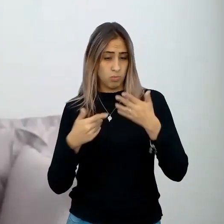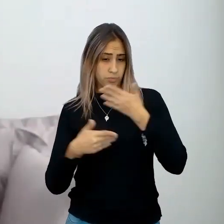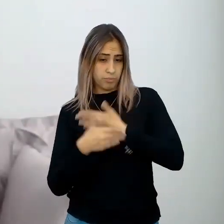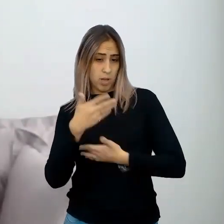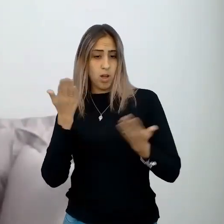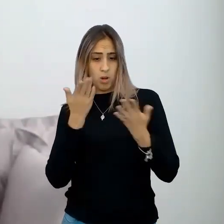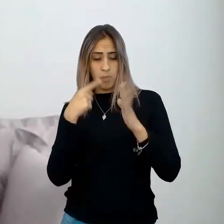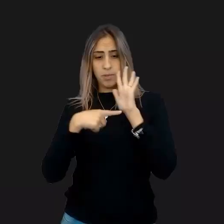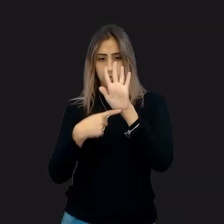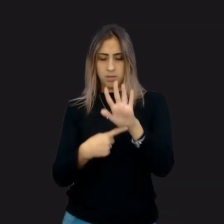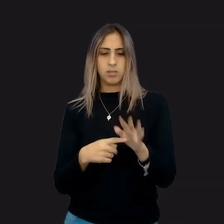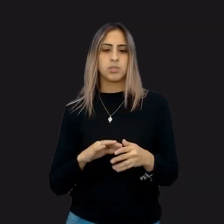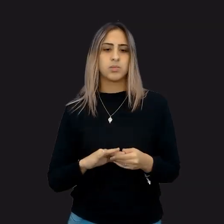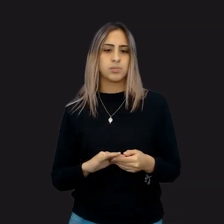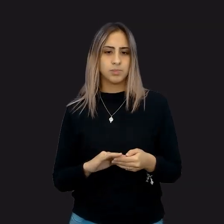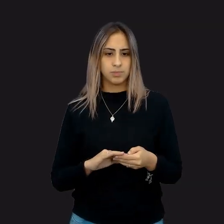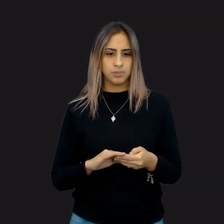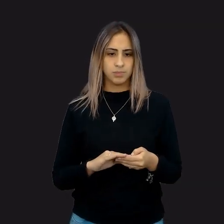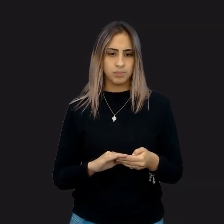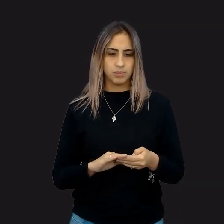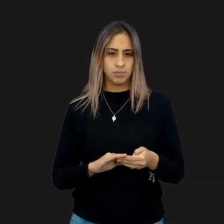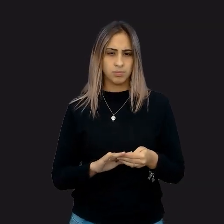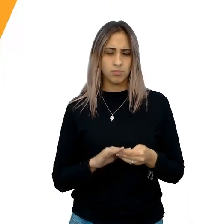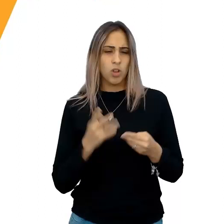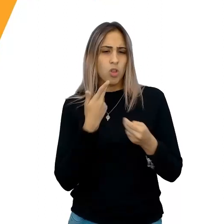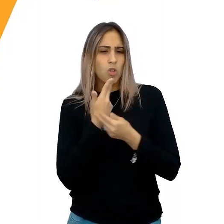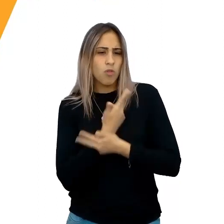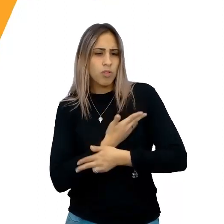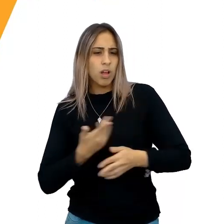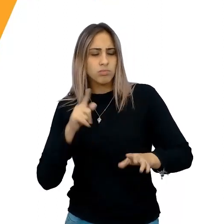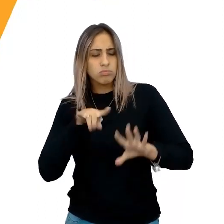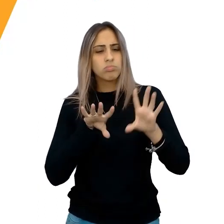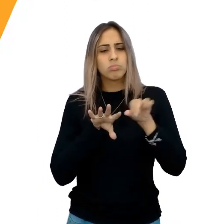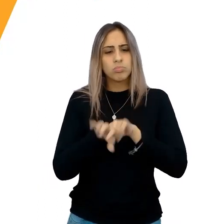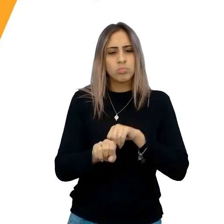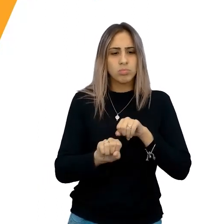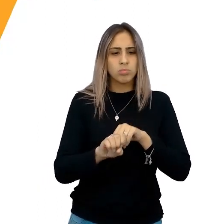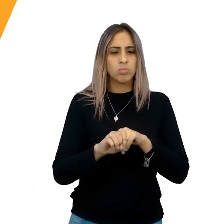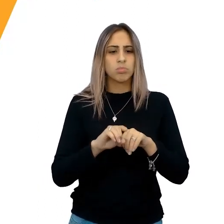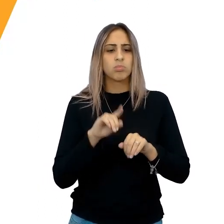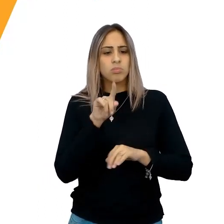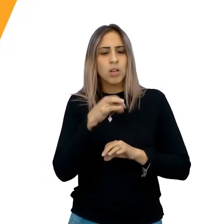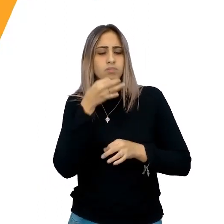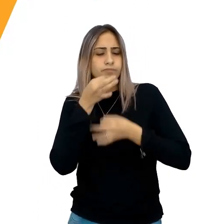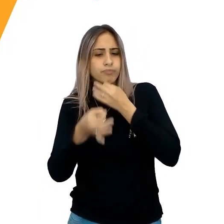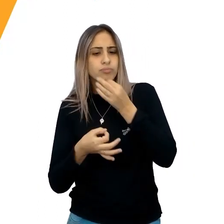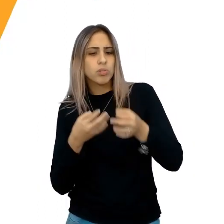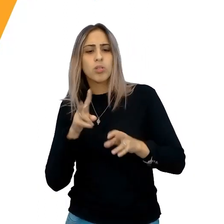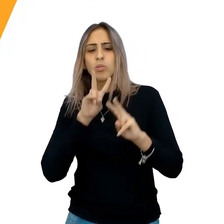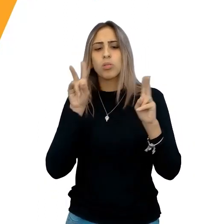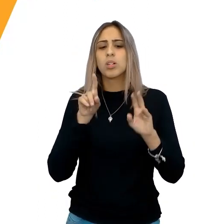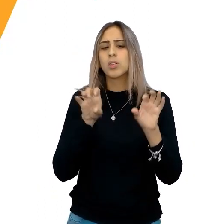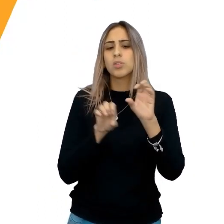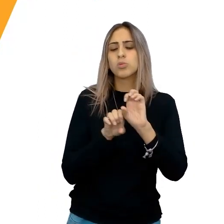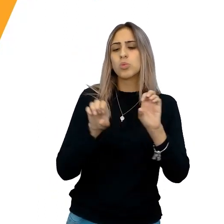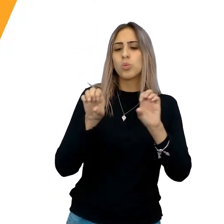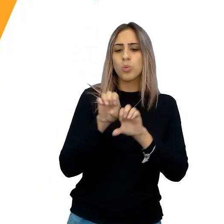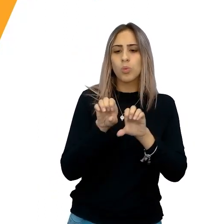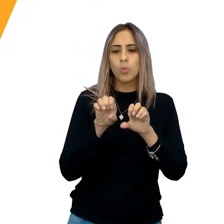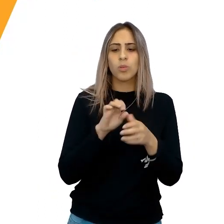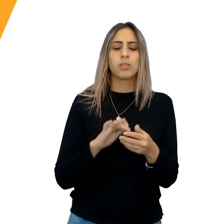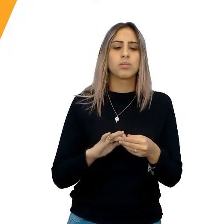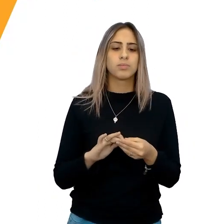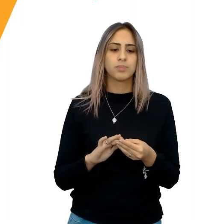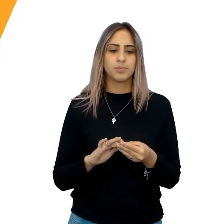de hoje. Tá cheia aí de novidades, é uma formação que vai comentar um pouco sobre a estrutura de